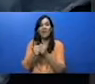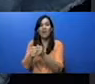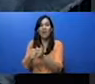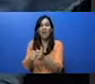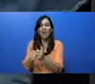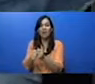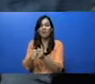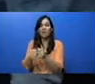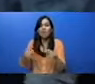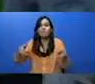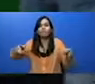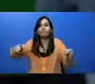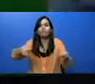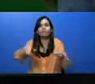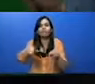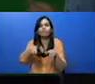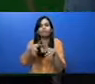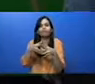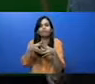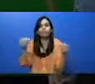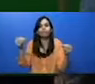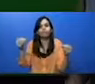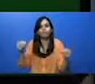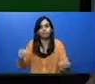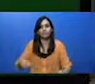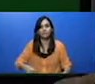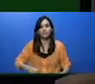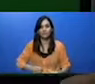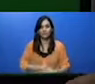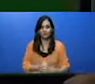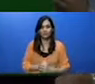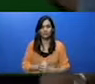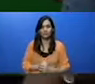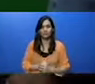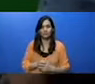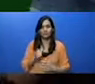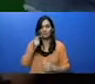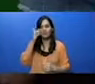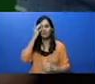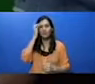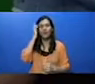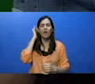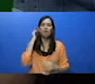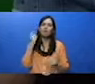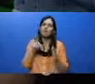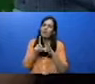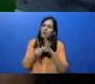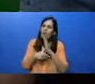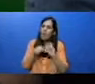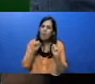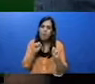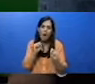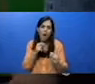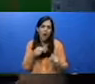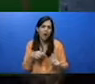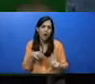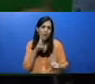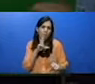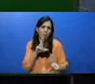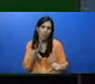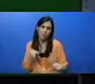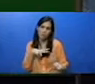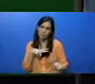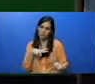extinção. Espécies vão desaparecendo, tá? Depois vocês podem preencher com as palavrinhas de vocês. Não